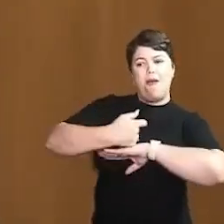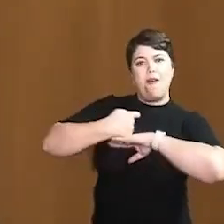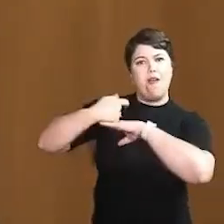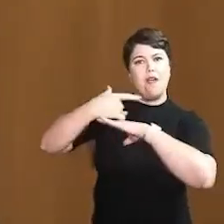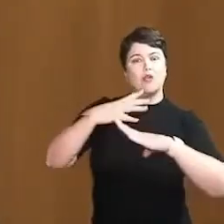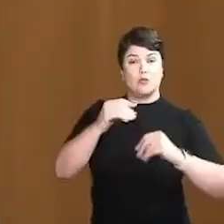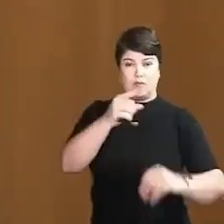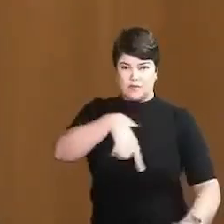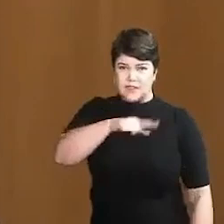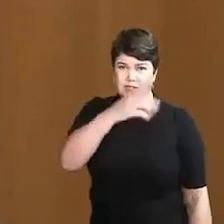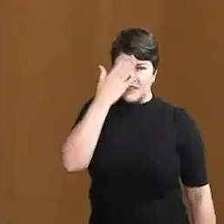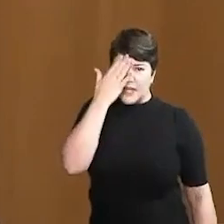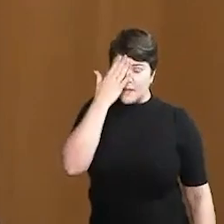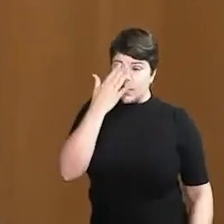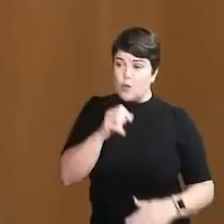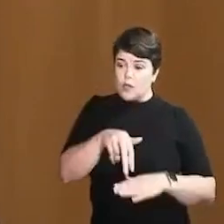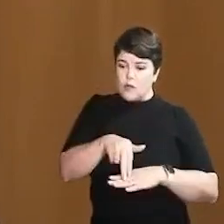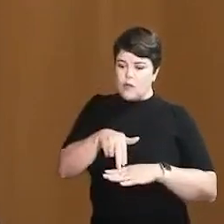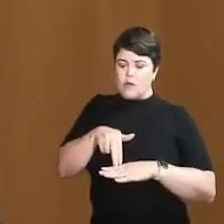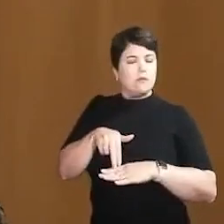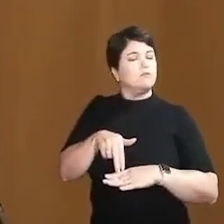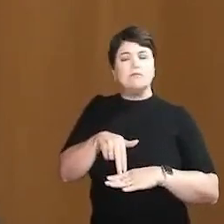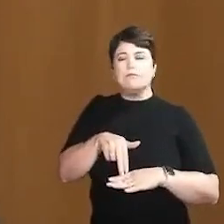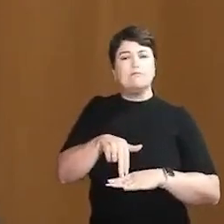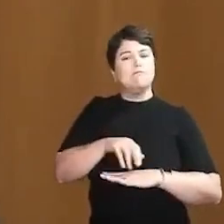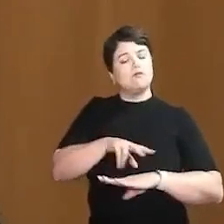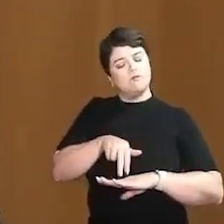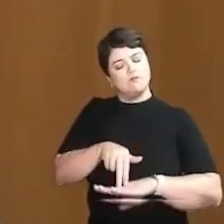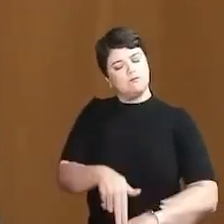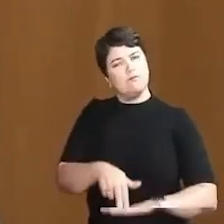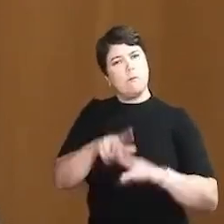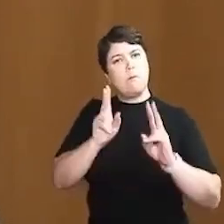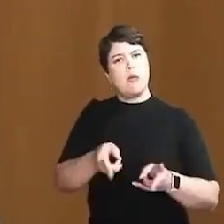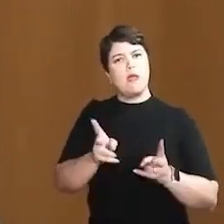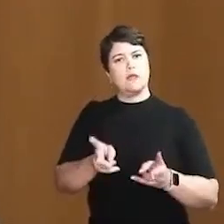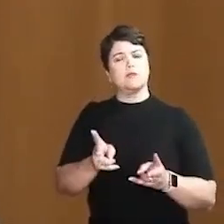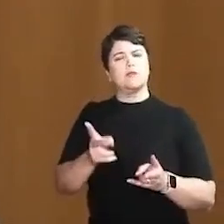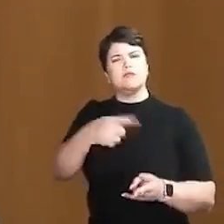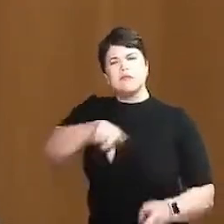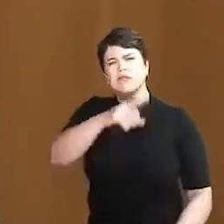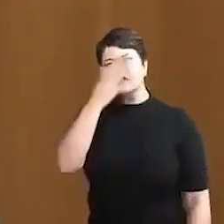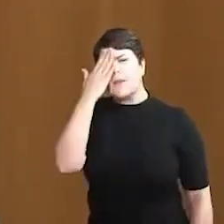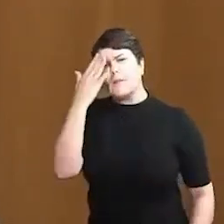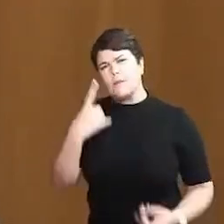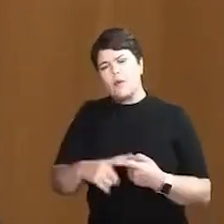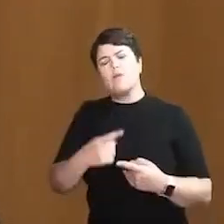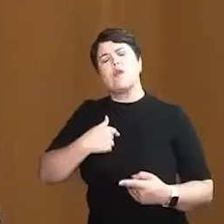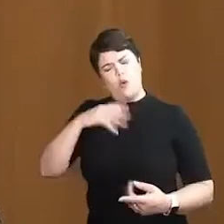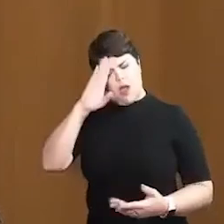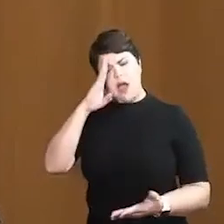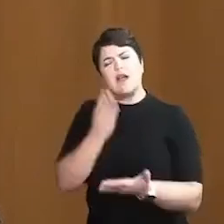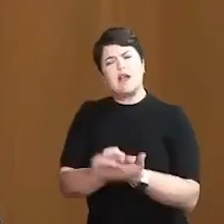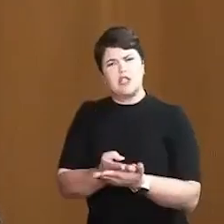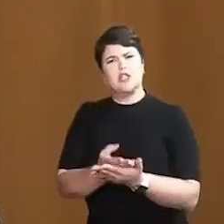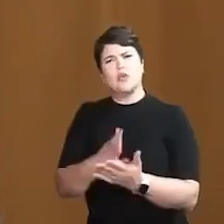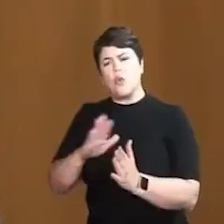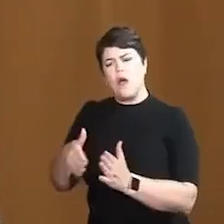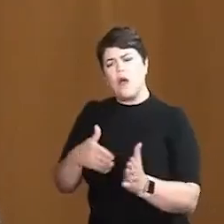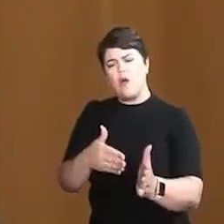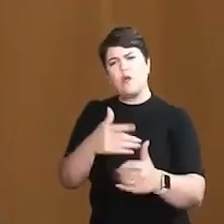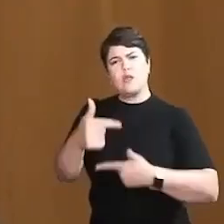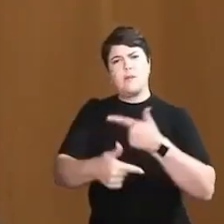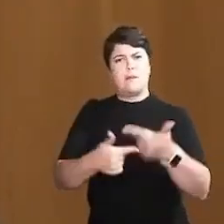Quantos milímetros eu recuei nenhum porque primeiro eu tenho convicção de qual é o caminho